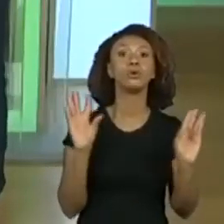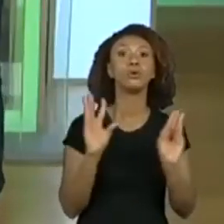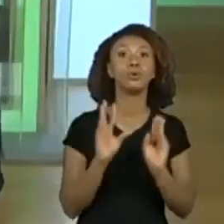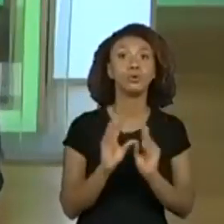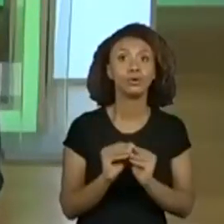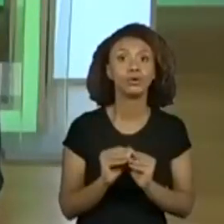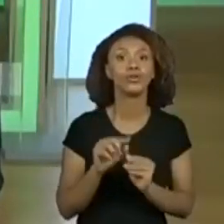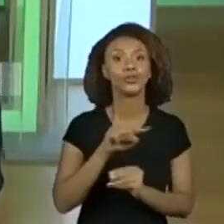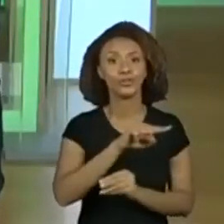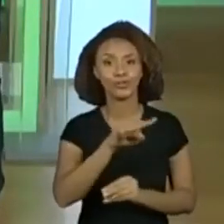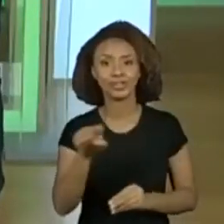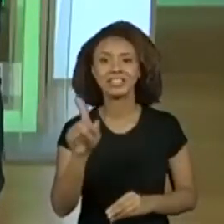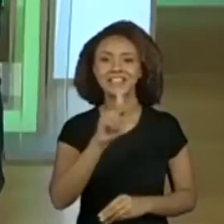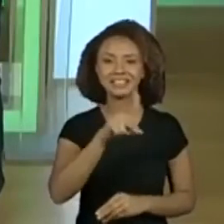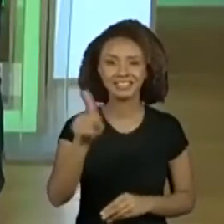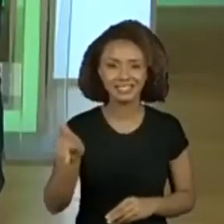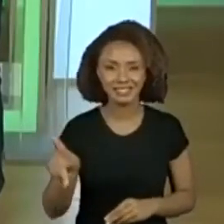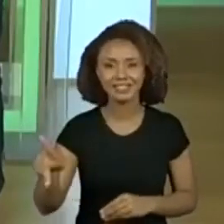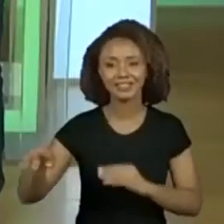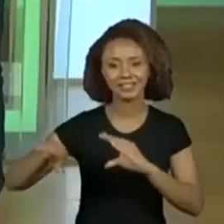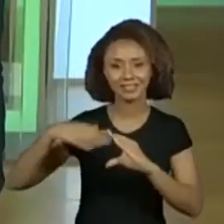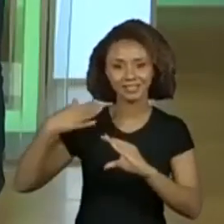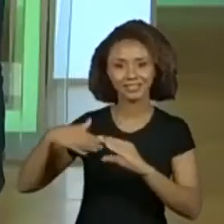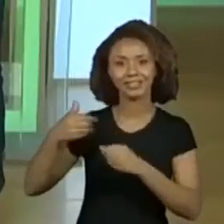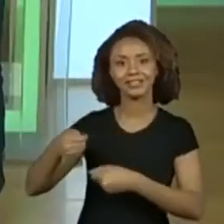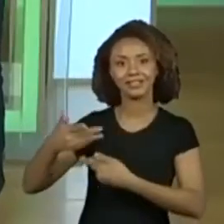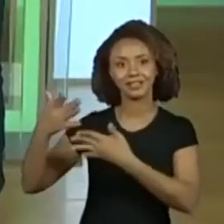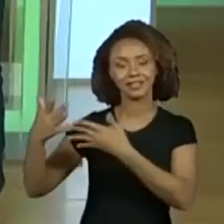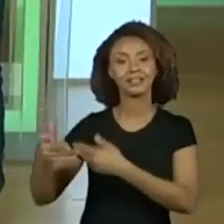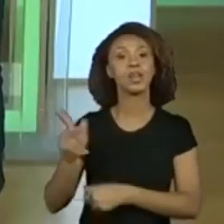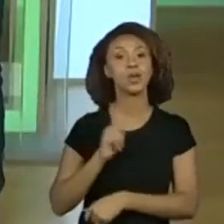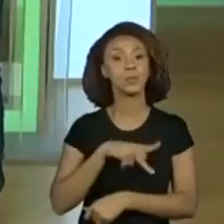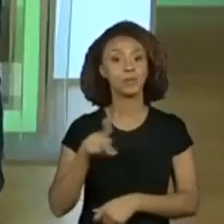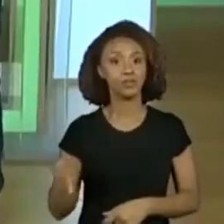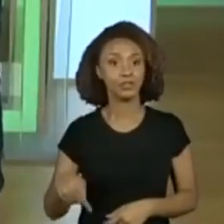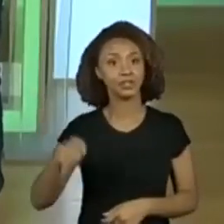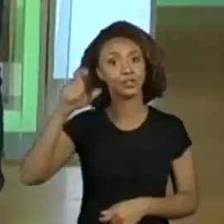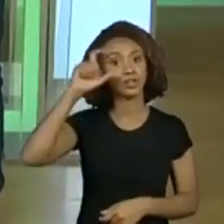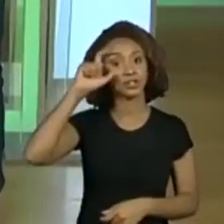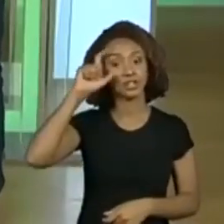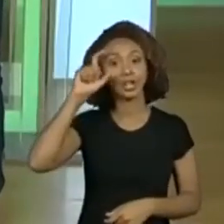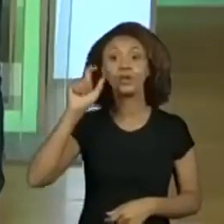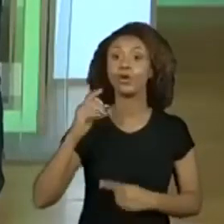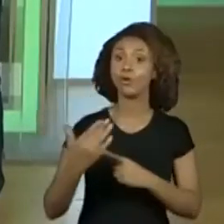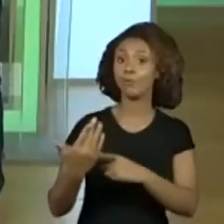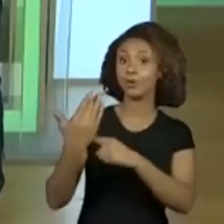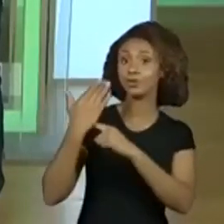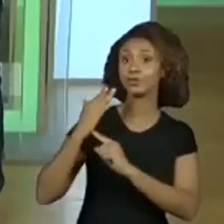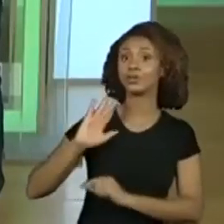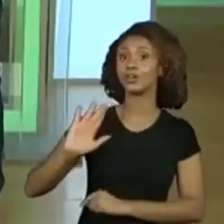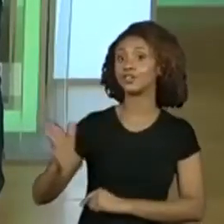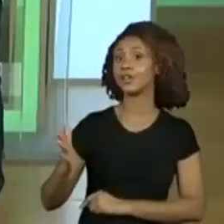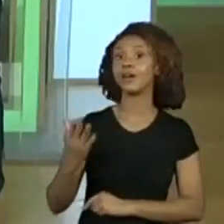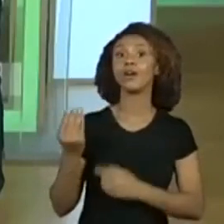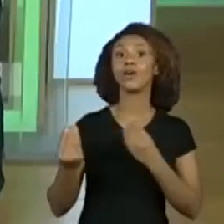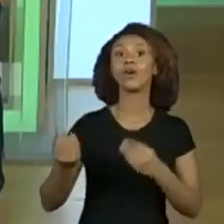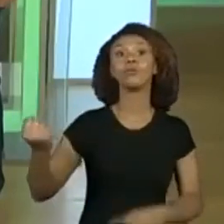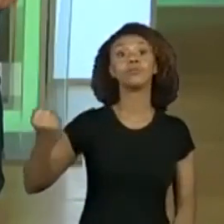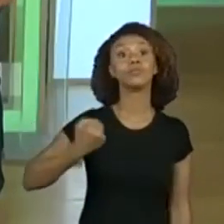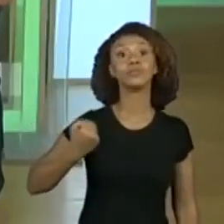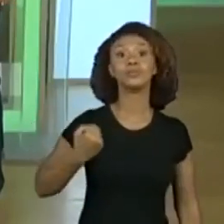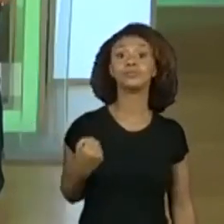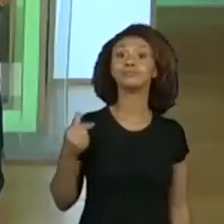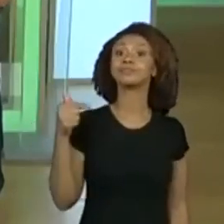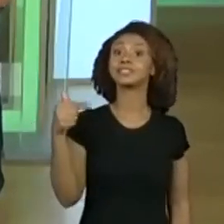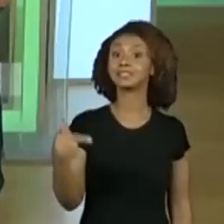apontaram que os professores apontaram e que a professora genô apontou para nós aí através de uma outra estratégia o número sete também